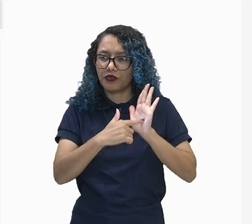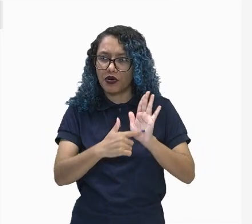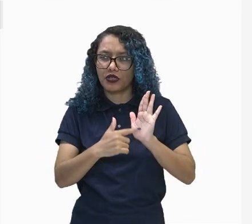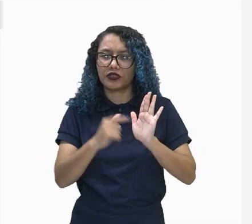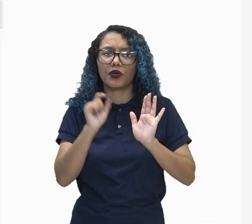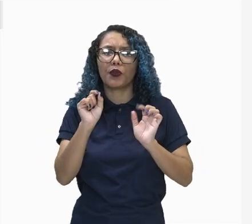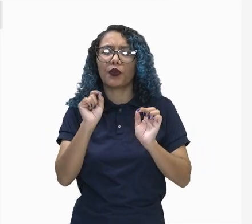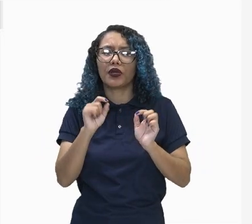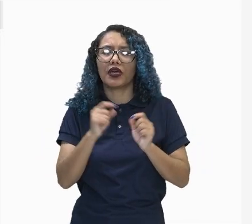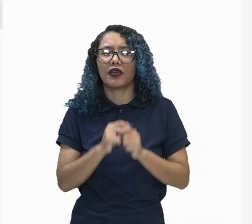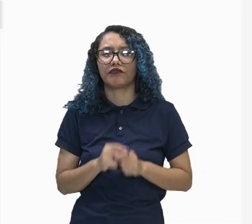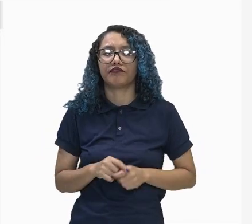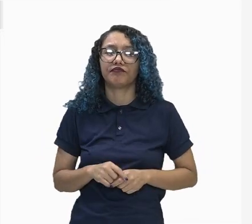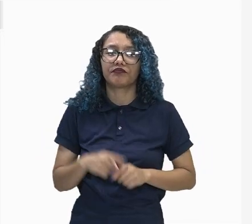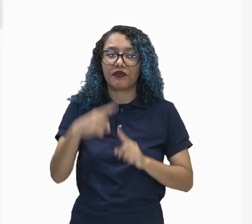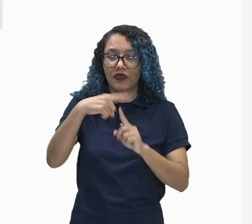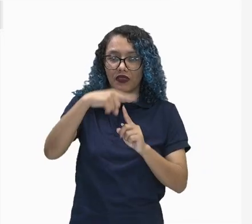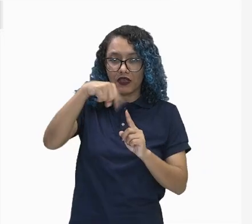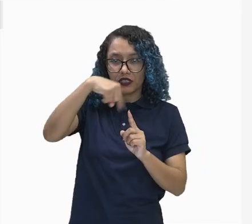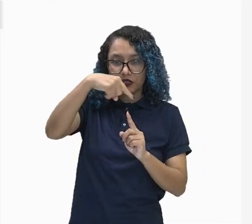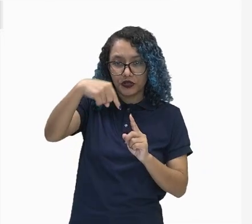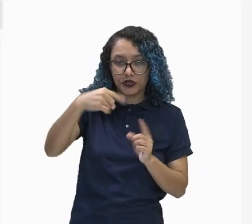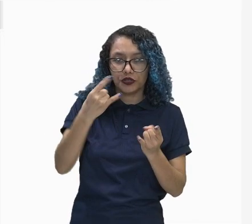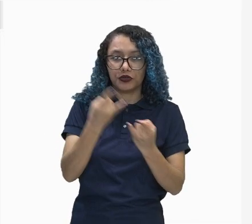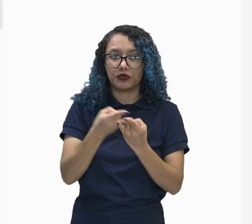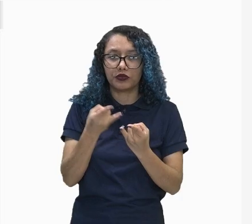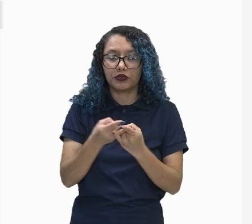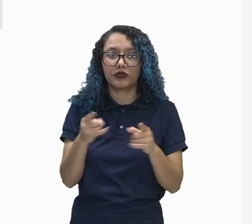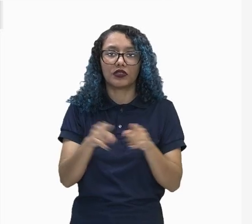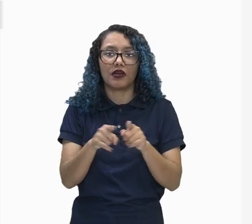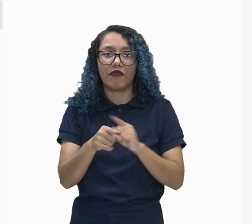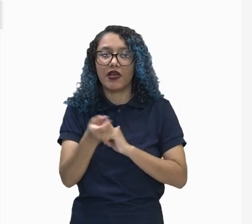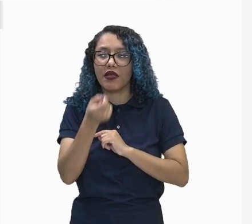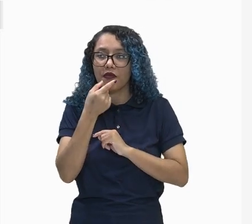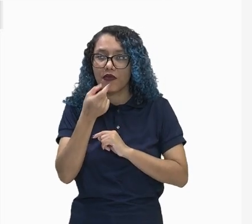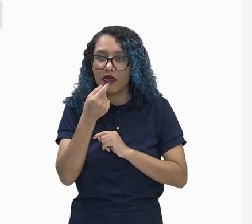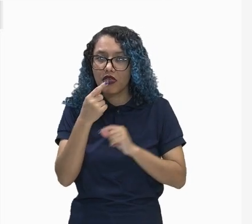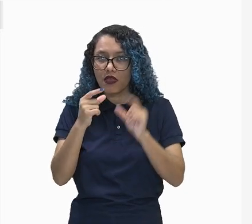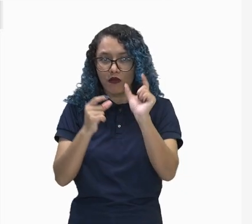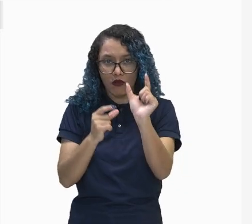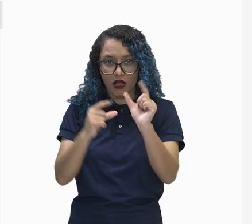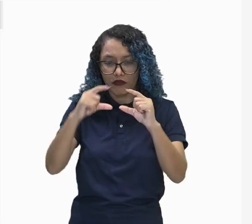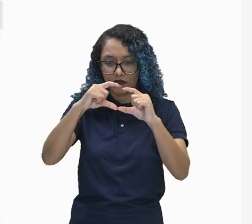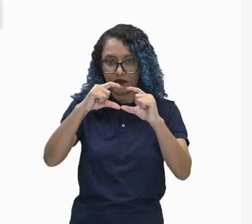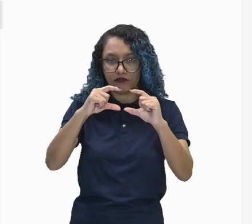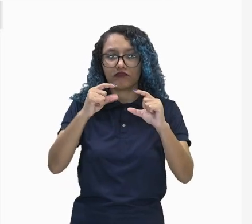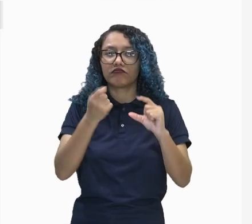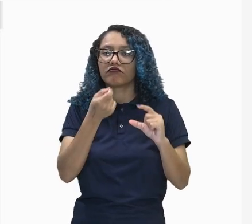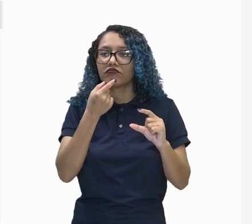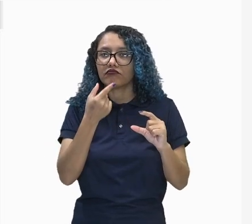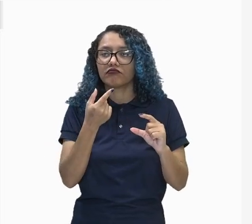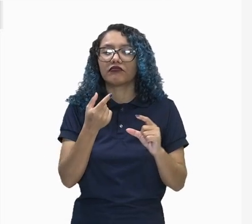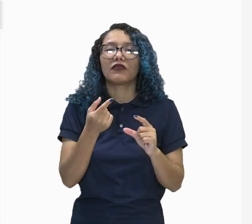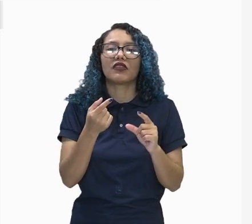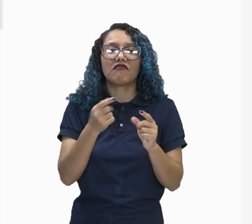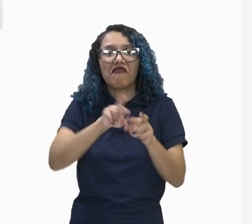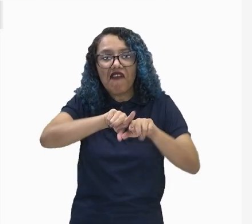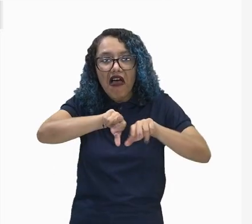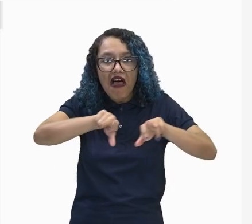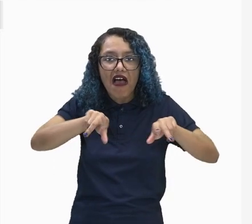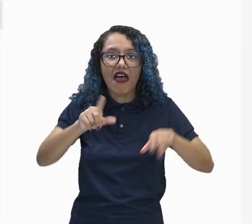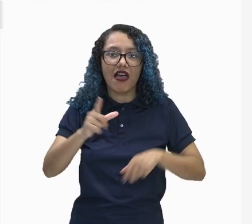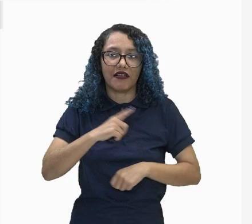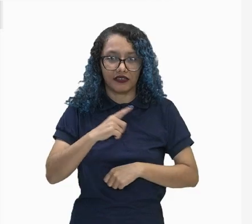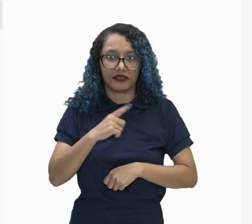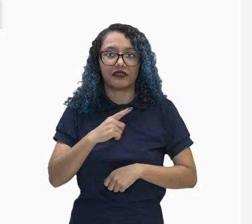temos o DIU, a camisinha, tem as pílulas anticoncepcionais, né? Uma diversidade mesmo que a